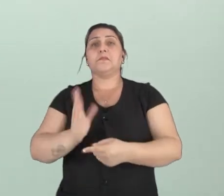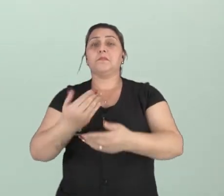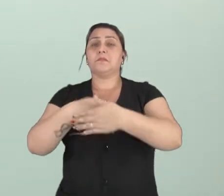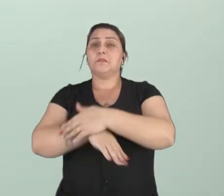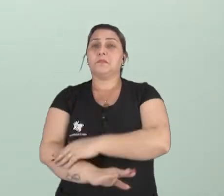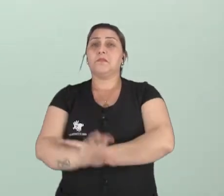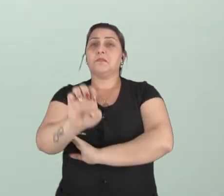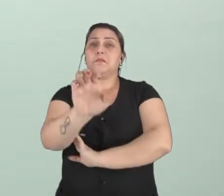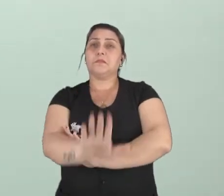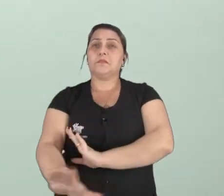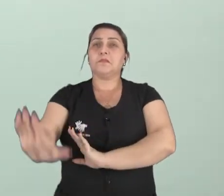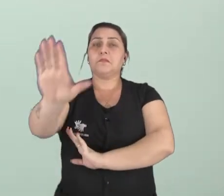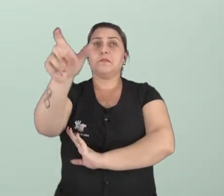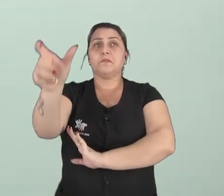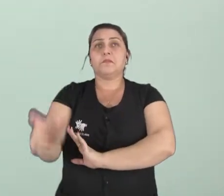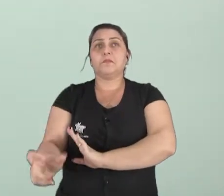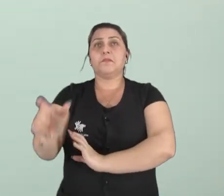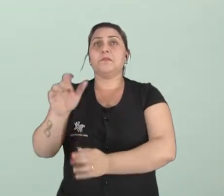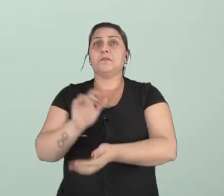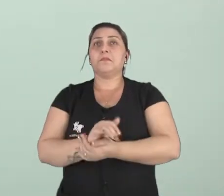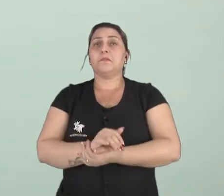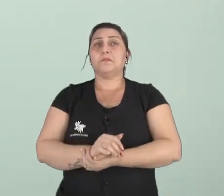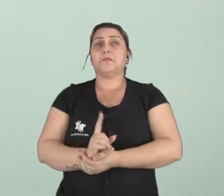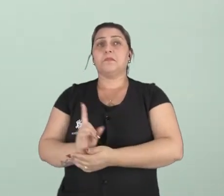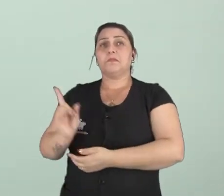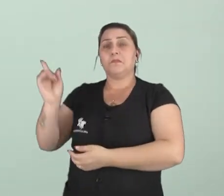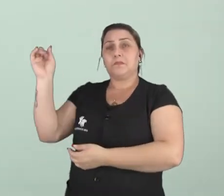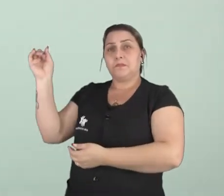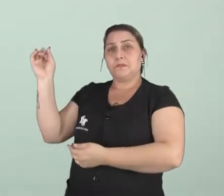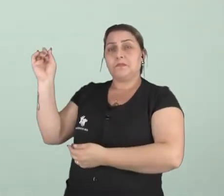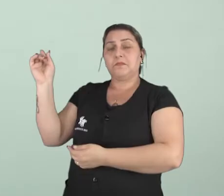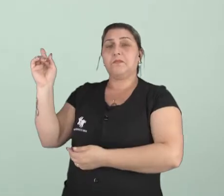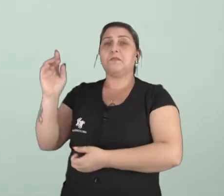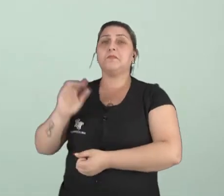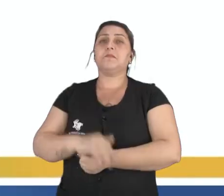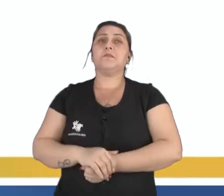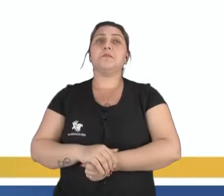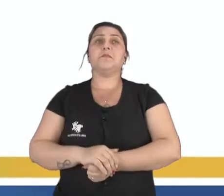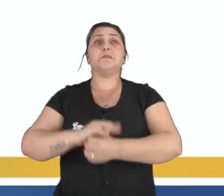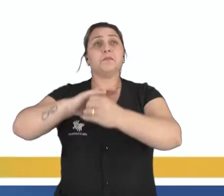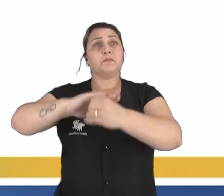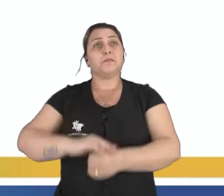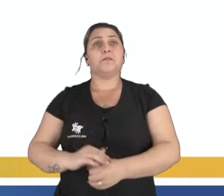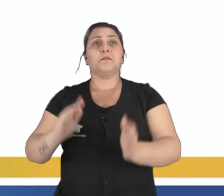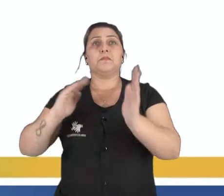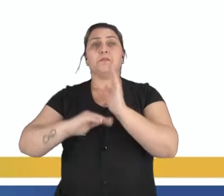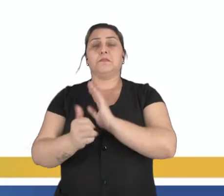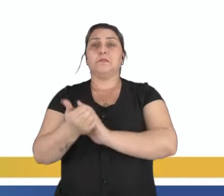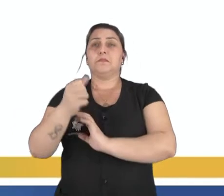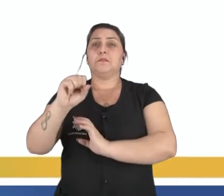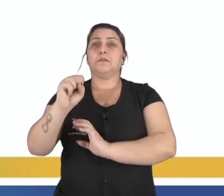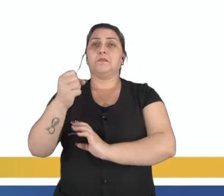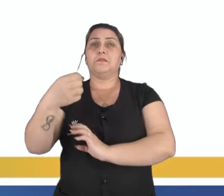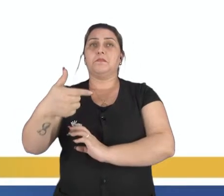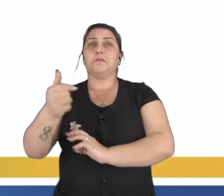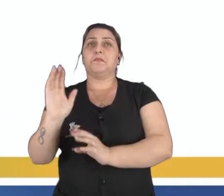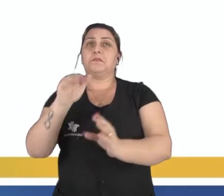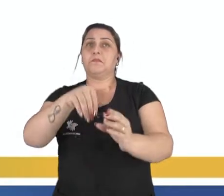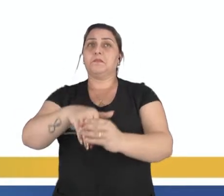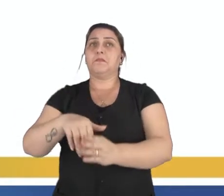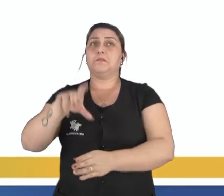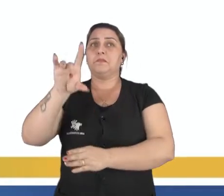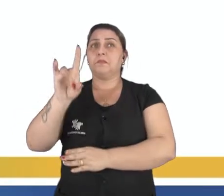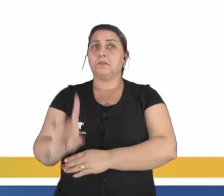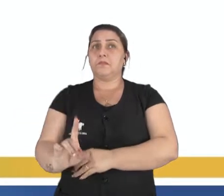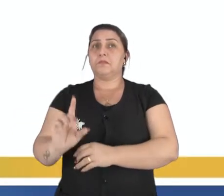né, dos europeus, tá, pessoal? E aí na colônia, né, até 1821, o voto se dava